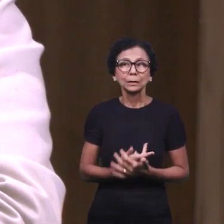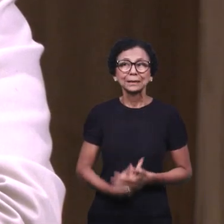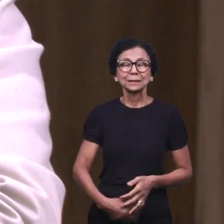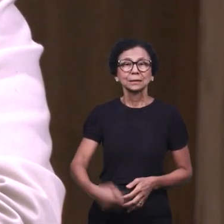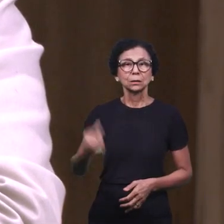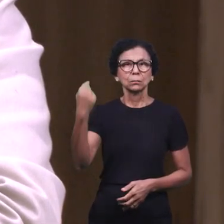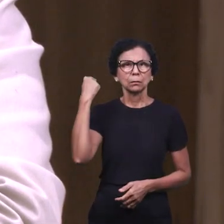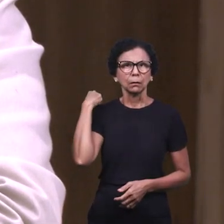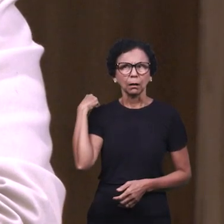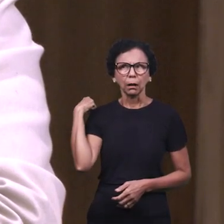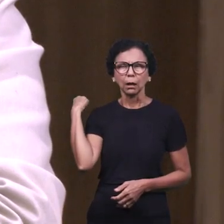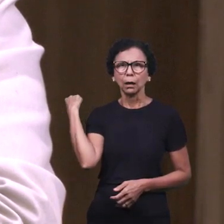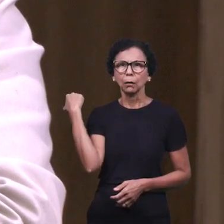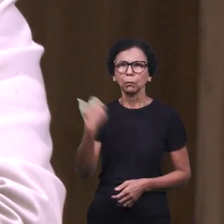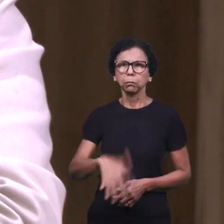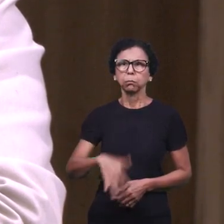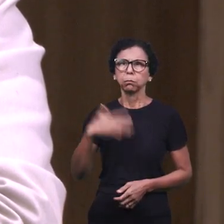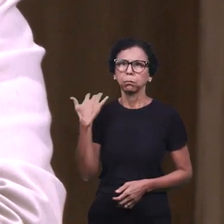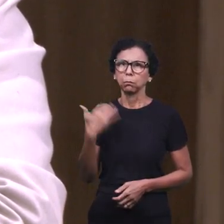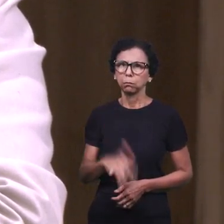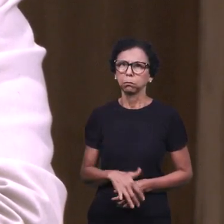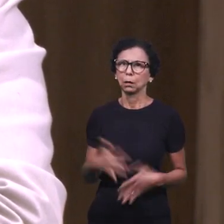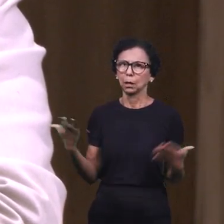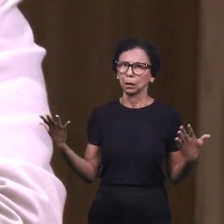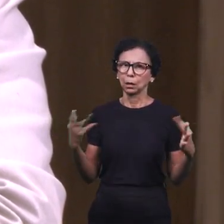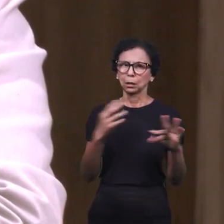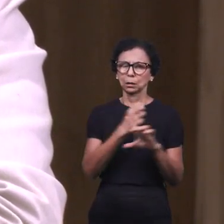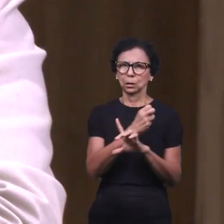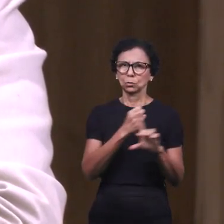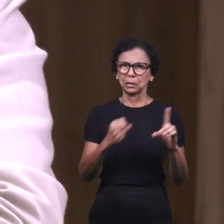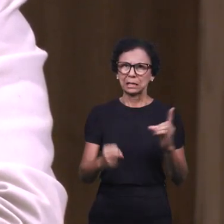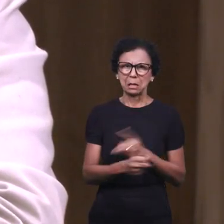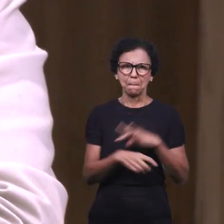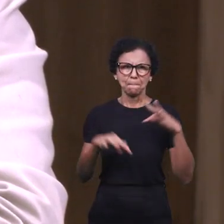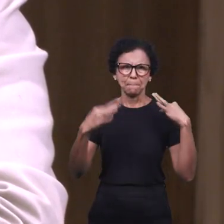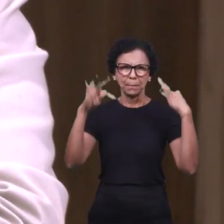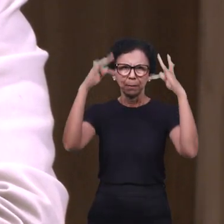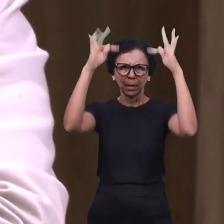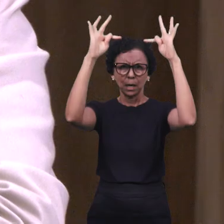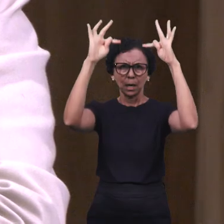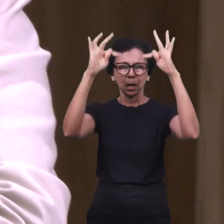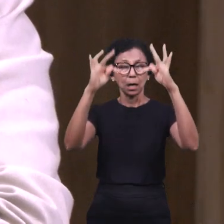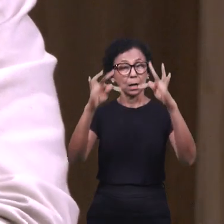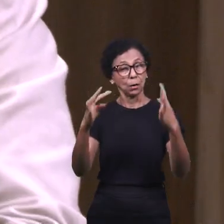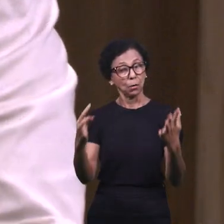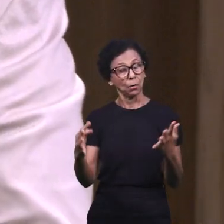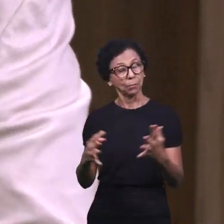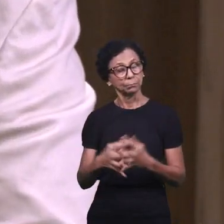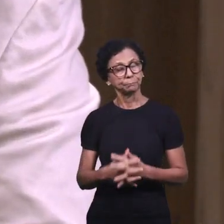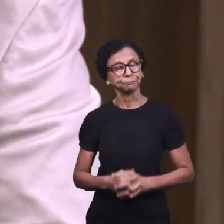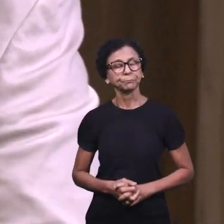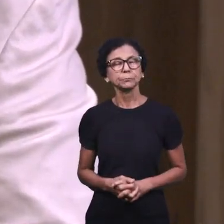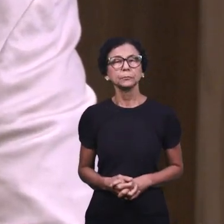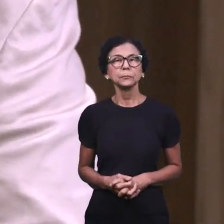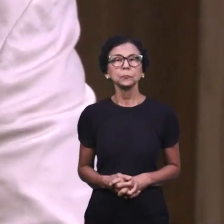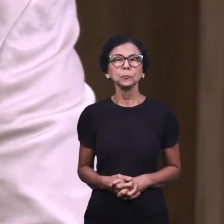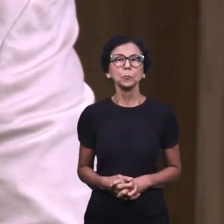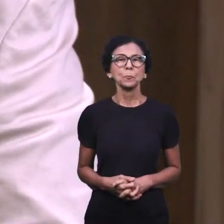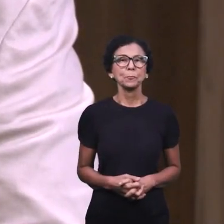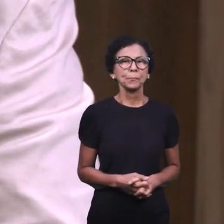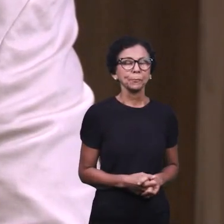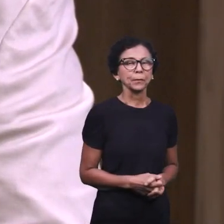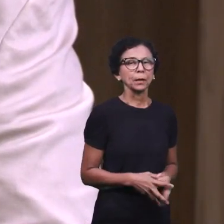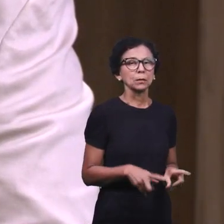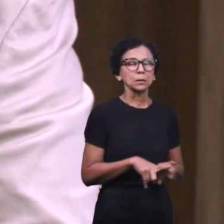nos dias de hoje, na nossa sociedade muito tecnológica, isso seria impensável. No evento de Carrington, por exemplo, nós tivemos a